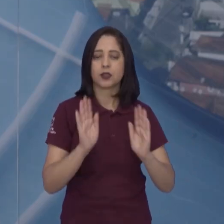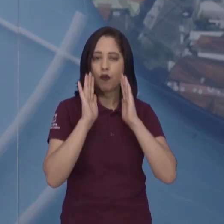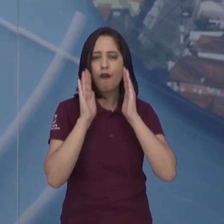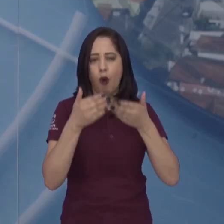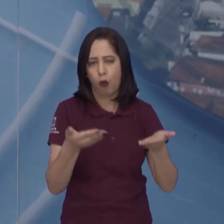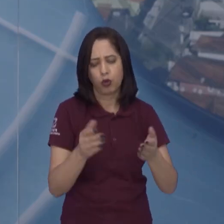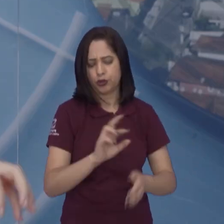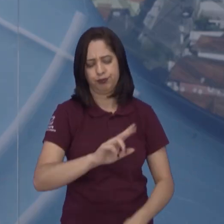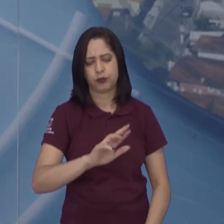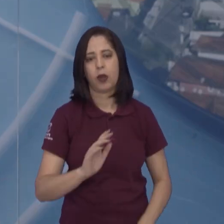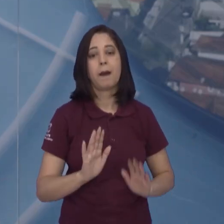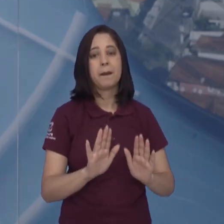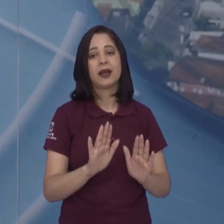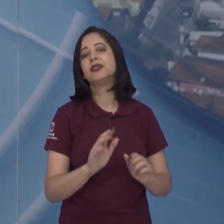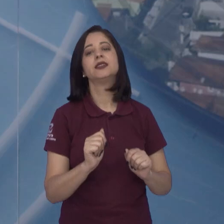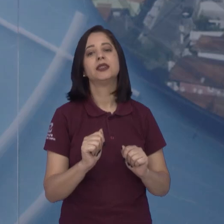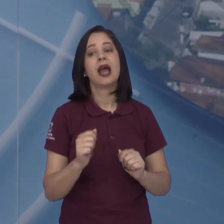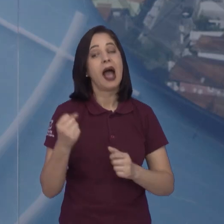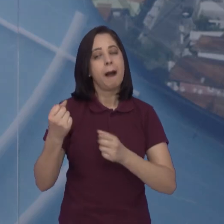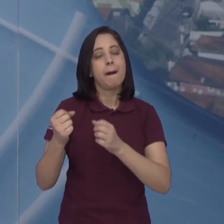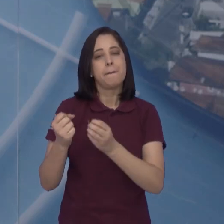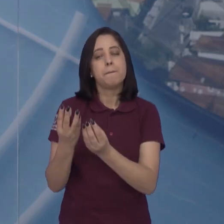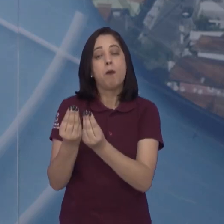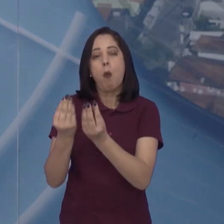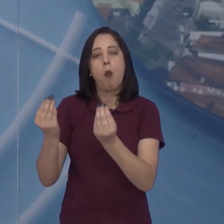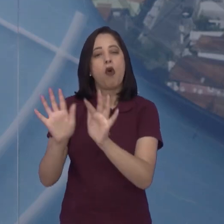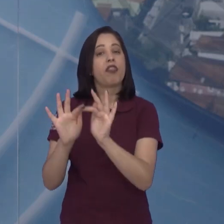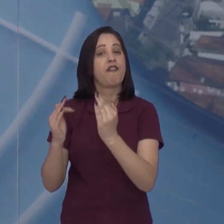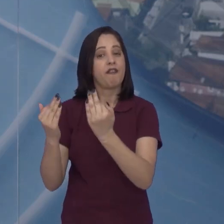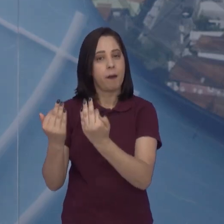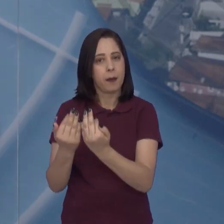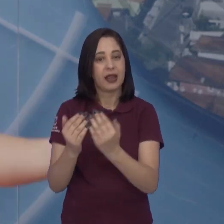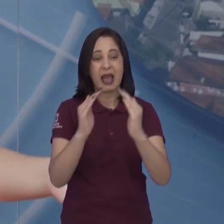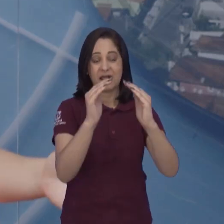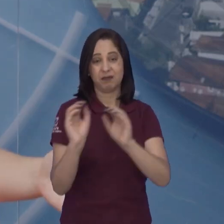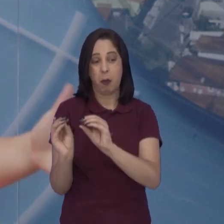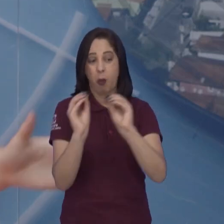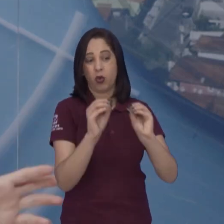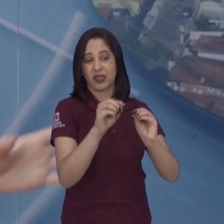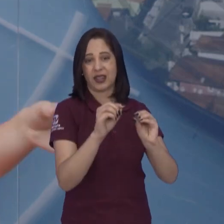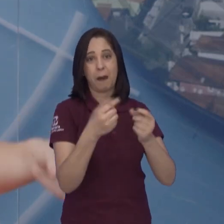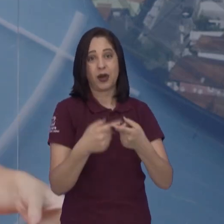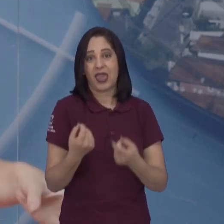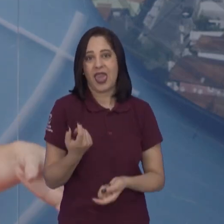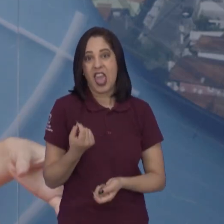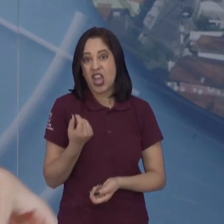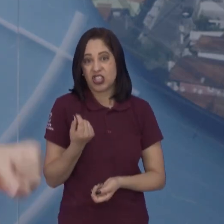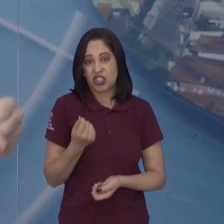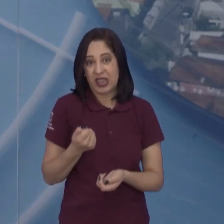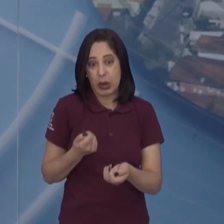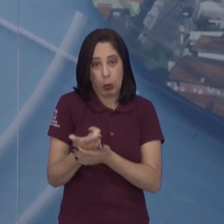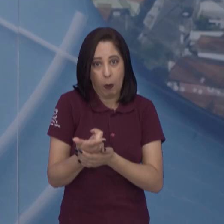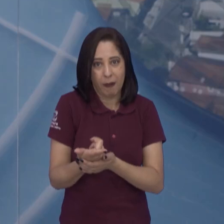mas acaba que muitas dessas famílias também, elas, né, quando não têm o dinheiro para comprar, vão para essas